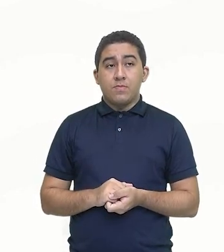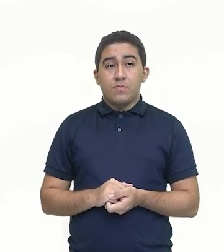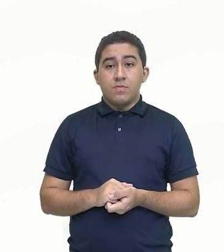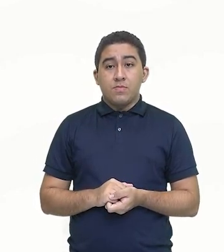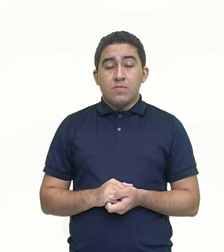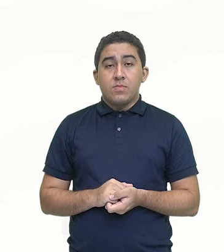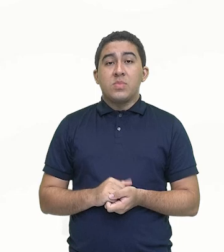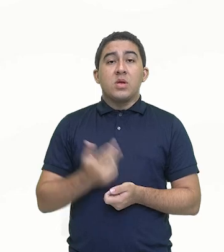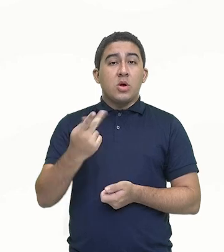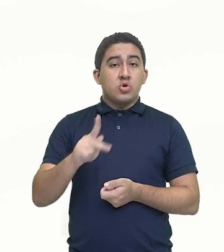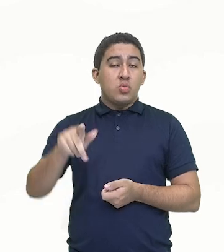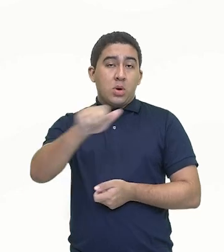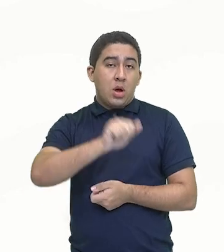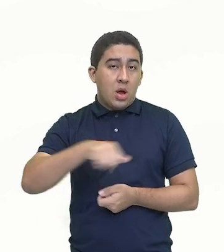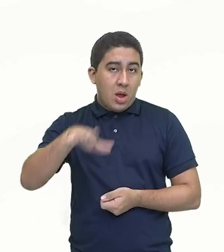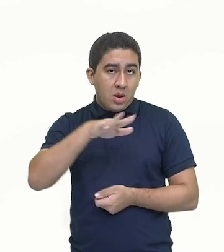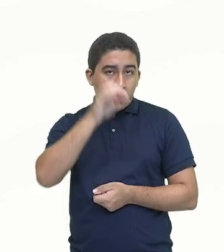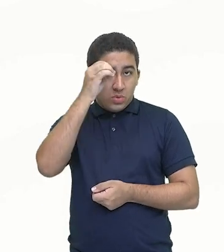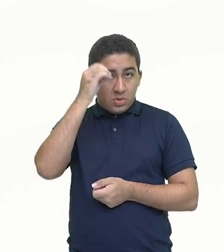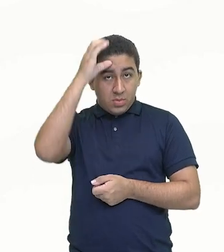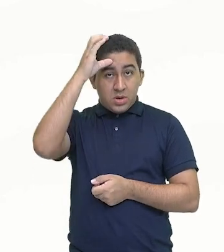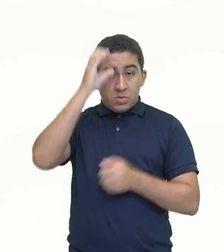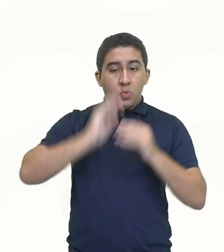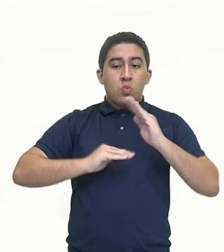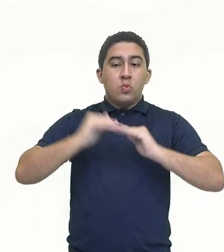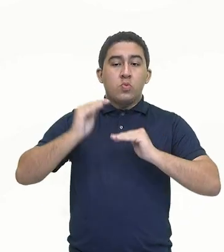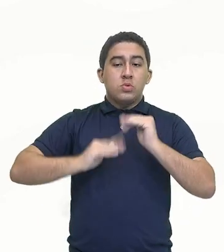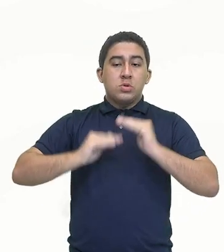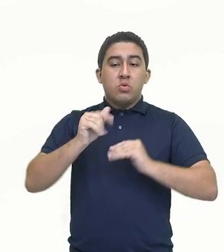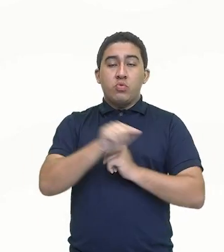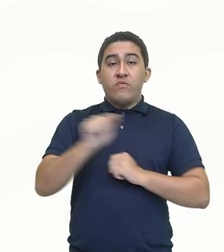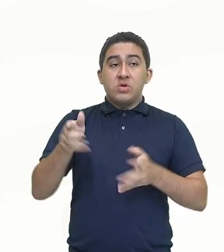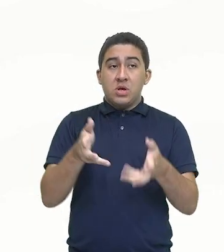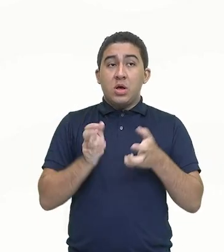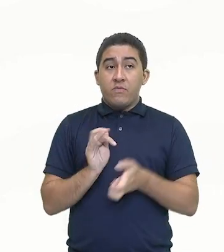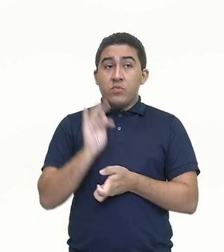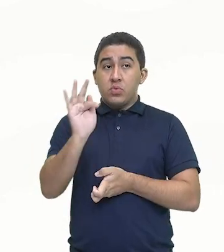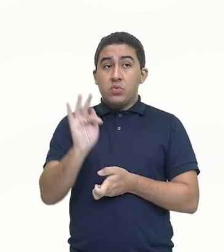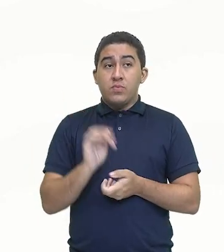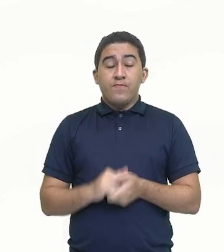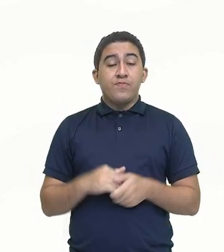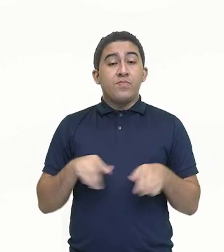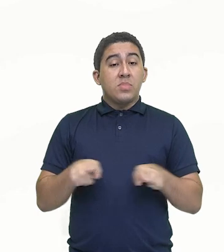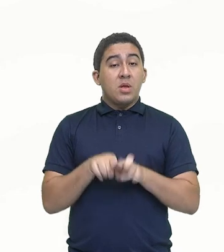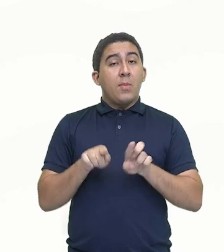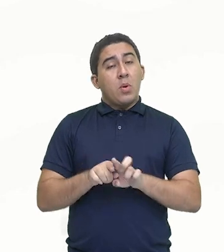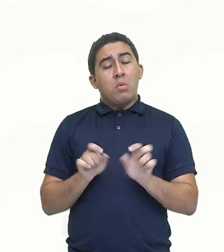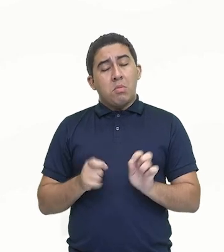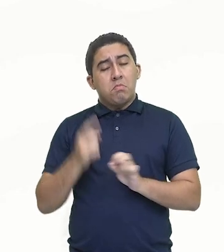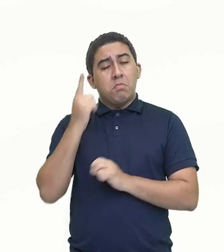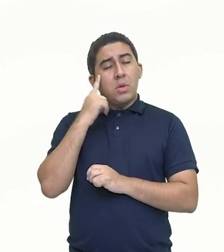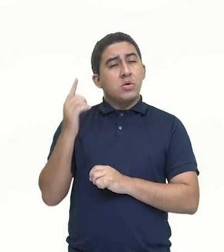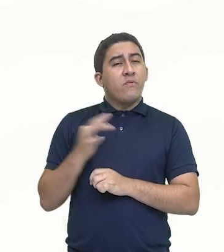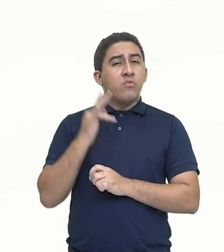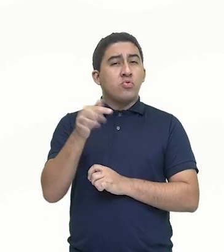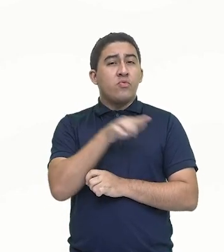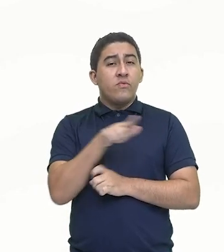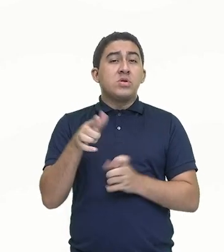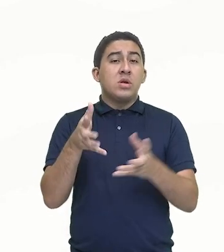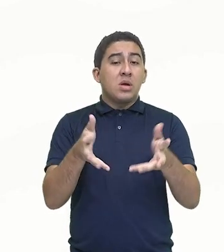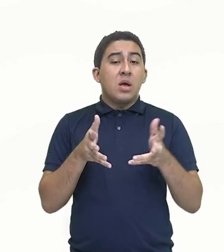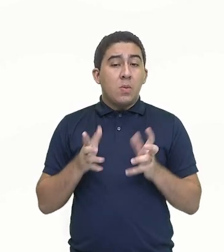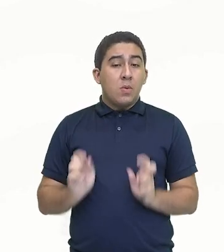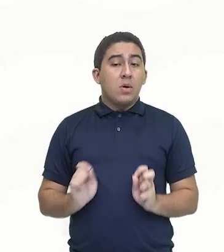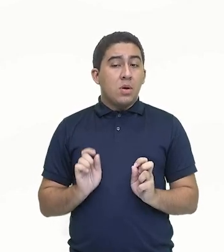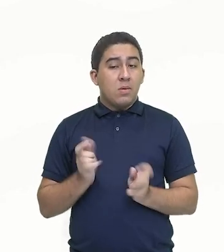a sua área de conhecimento, a profissão, né, que você quer. E aí vai que você também esteja